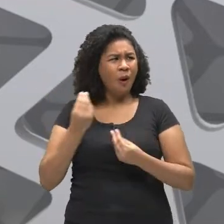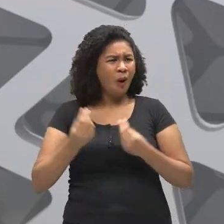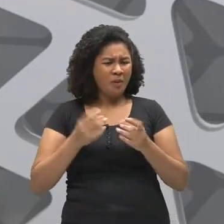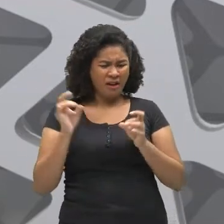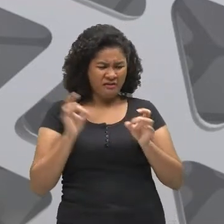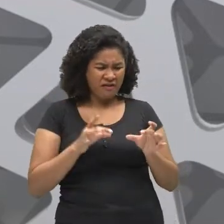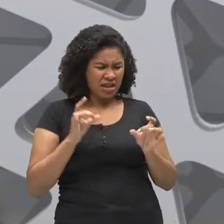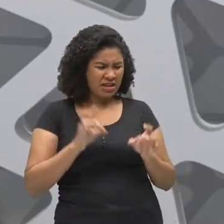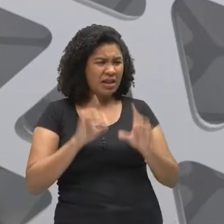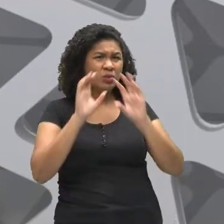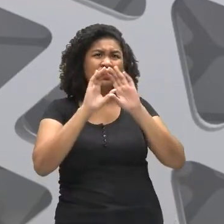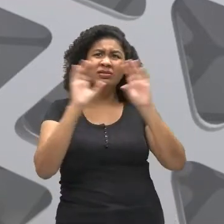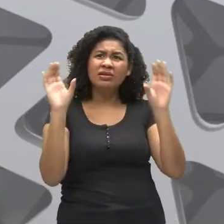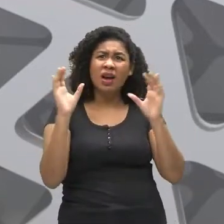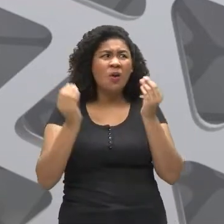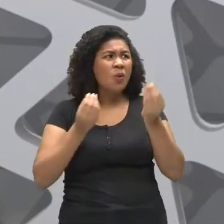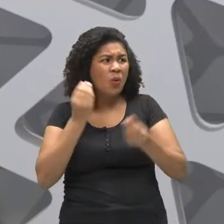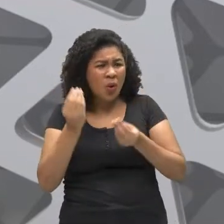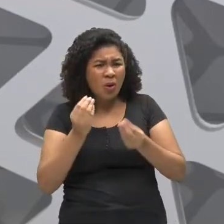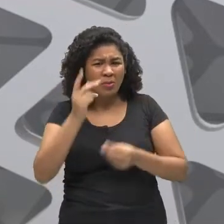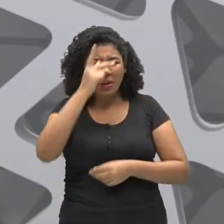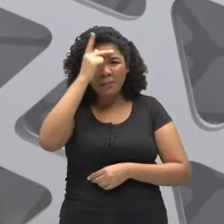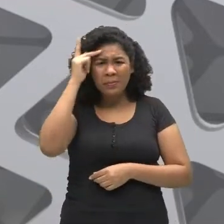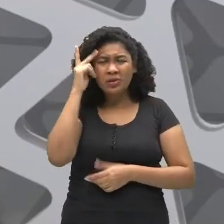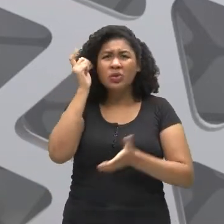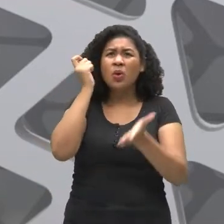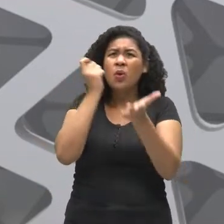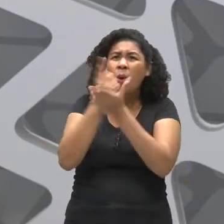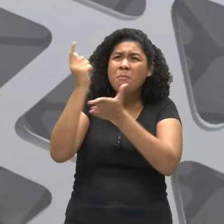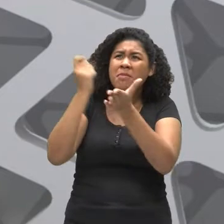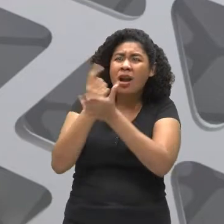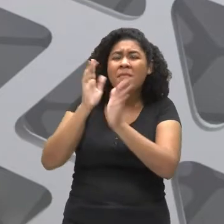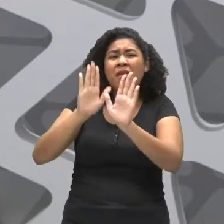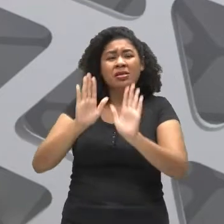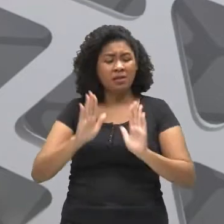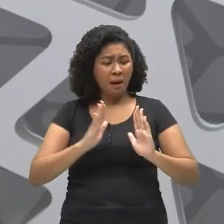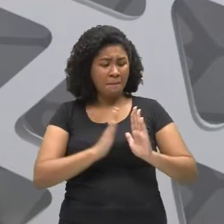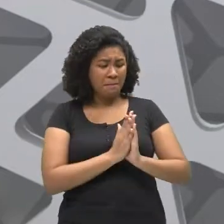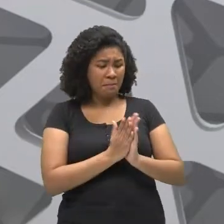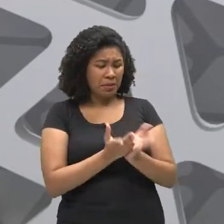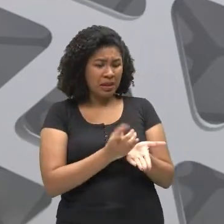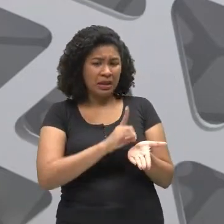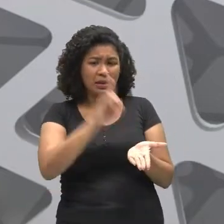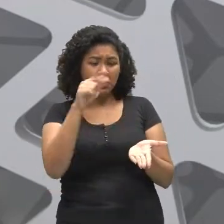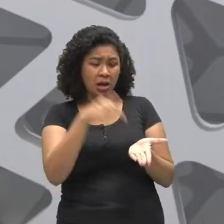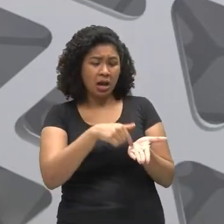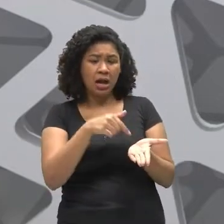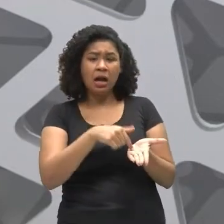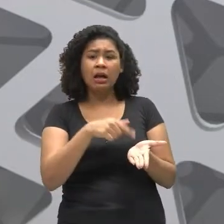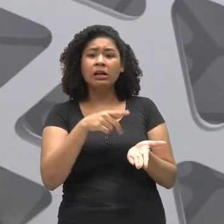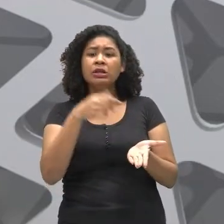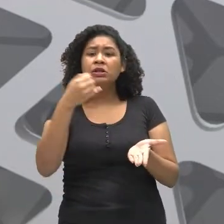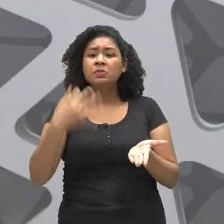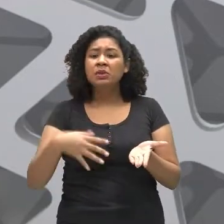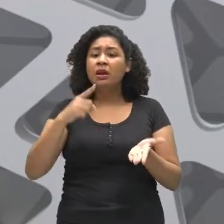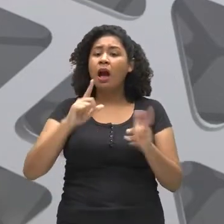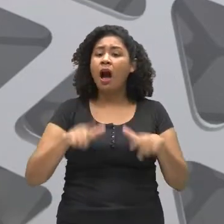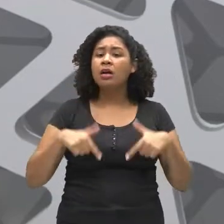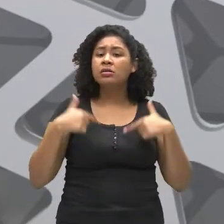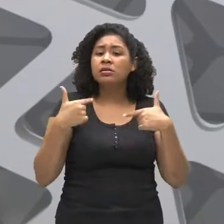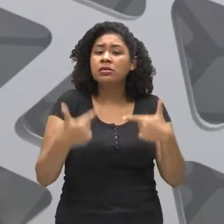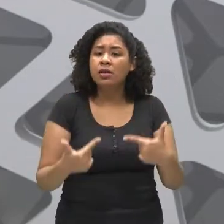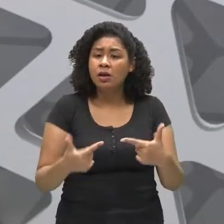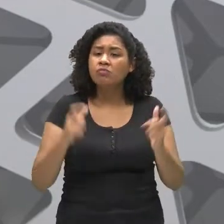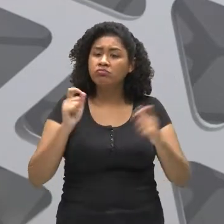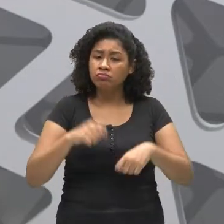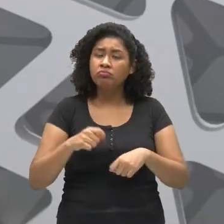absolvidos? São pelas ações, a própria Bíblia diz isso, né? Que são pelas nossas ações. Tá bom? Lembrem-se,